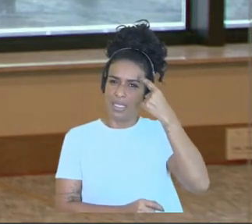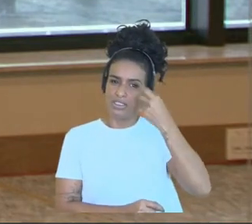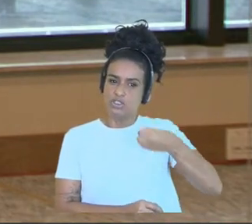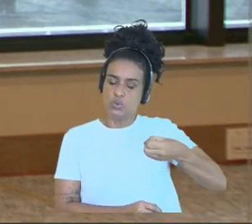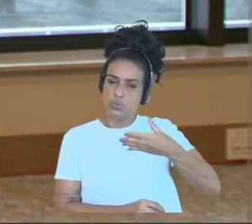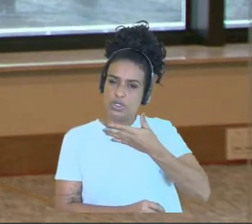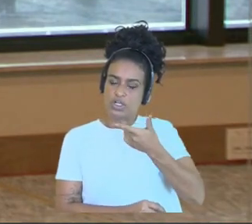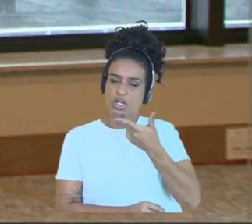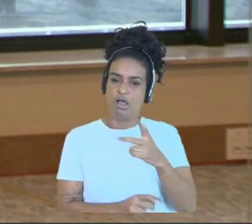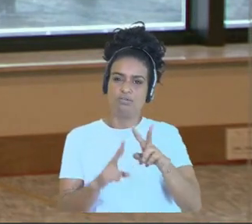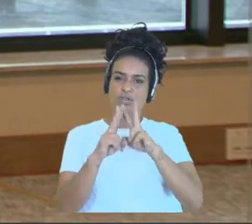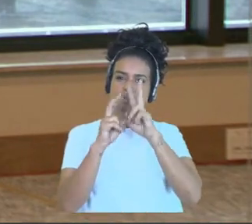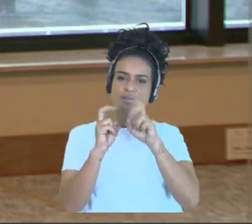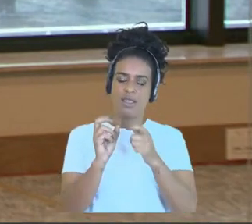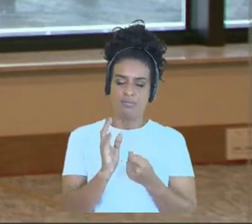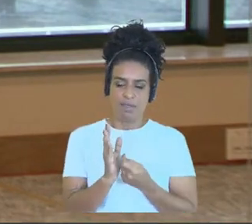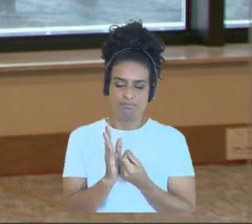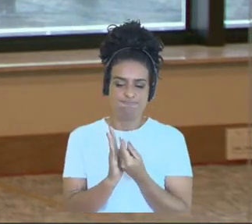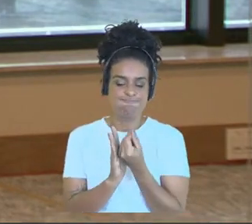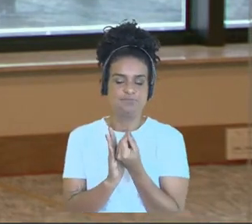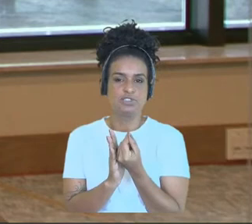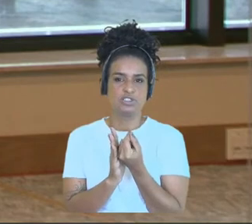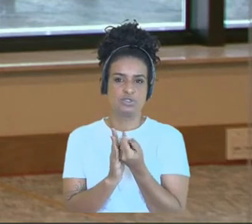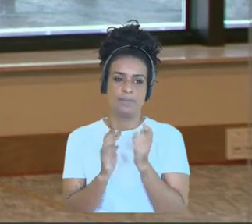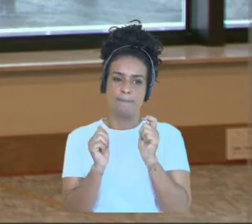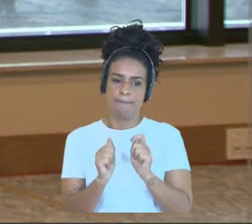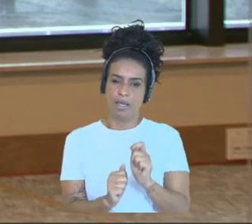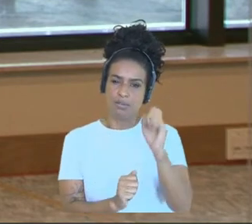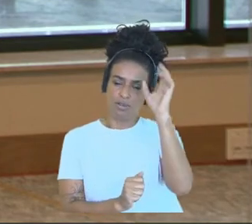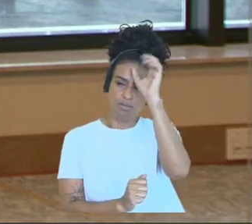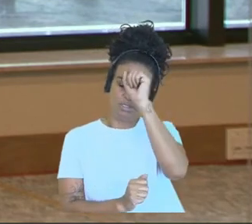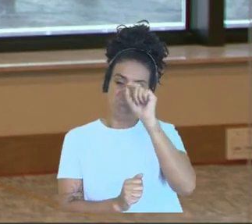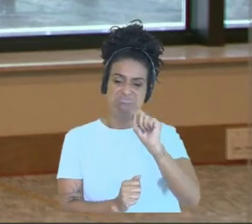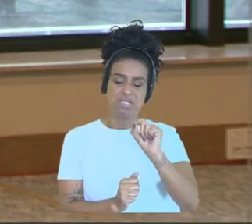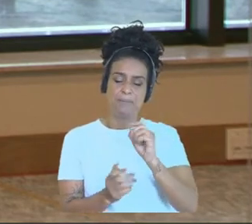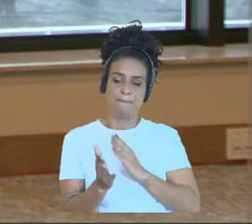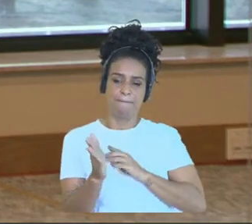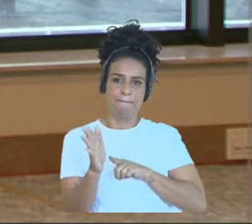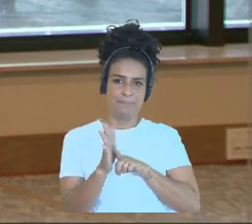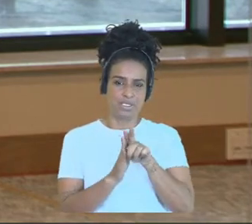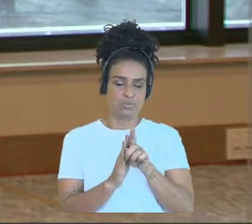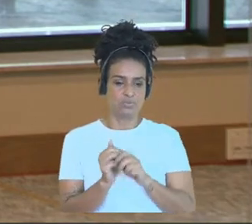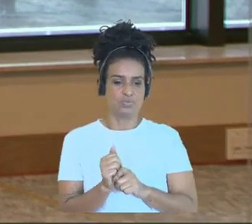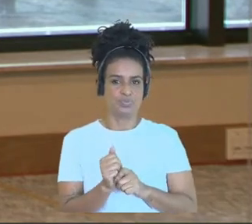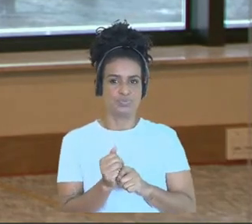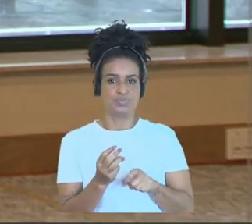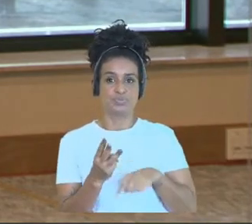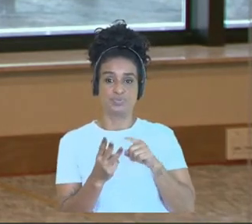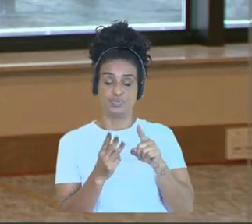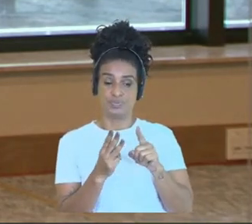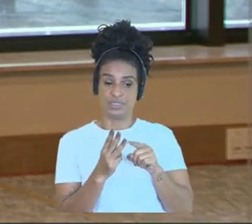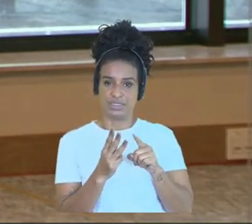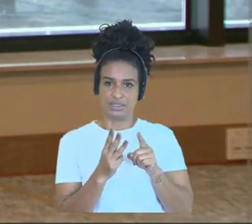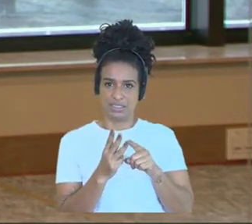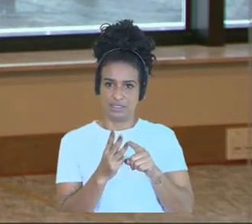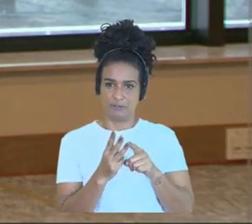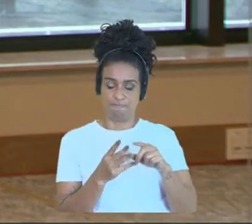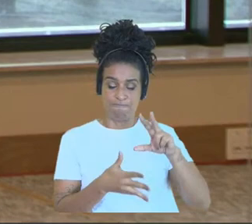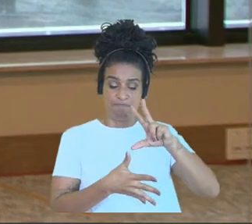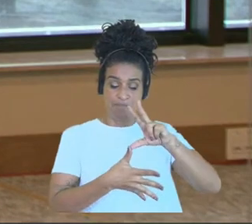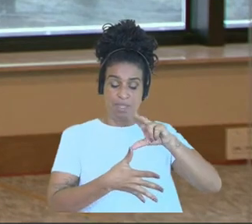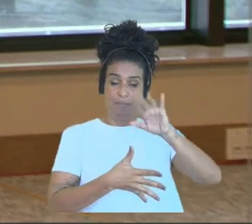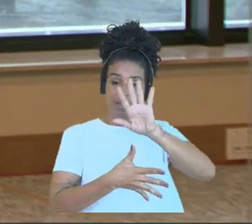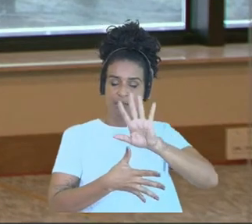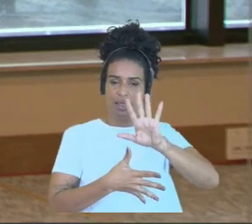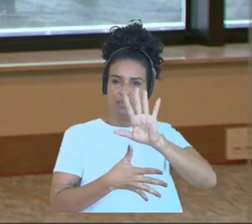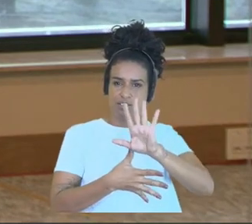essa questão da âncora fiscal ela pode ser compreendida nessa pergunta. E do Juan Pablo Lira, a América Latina